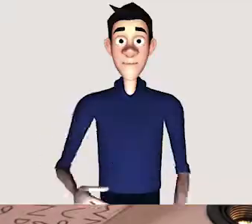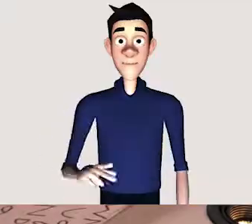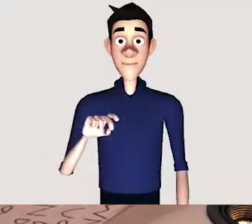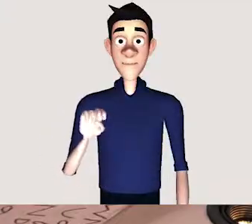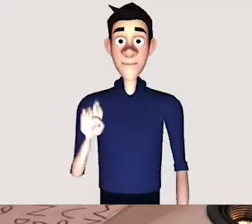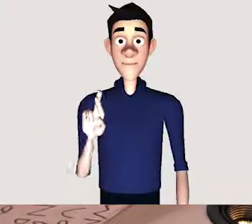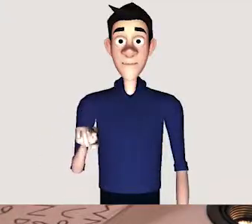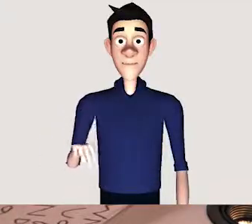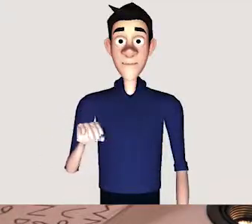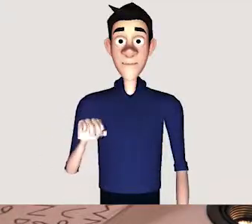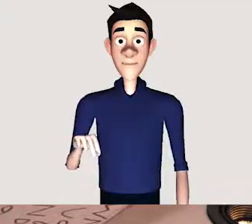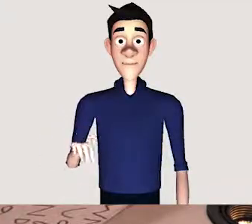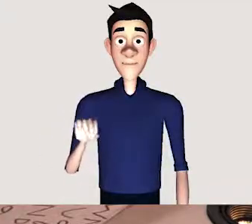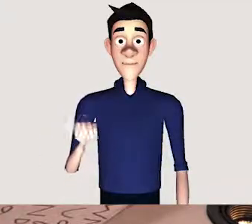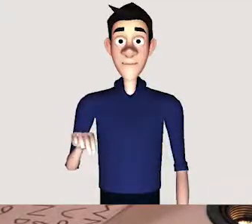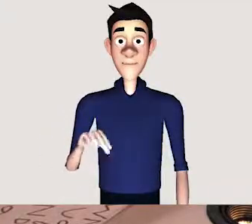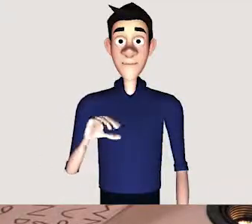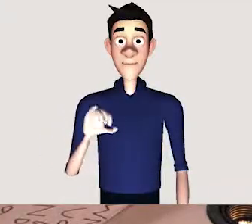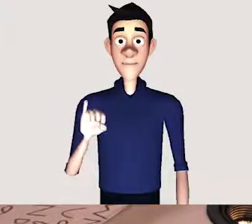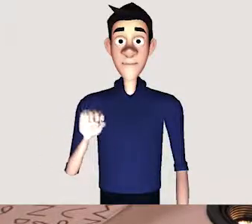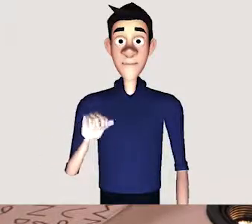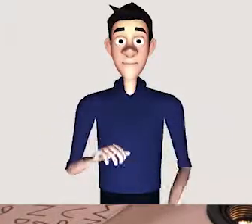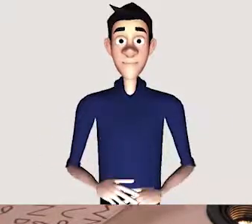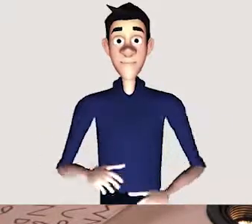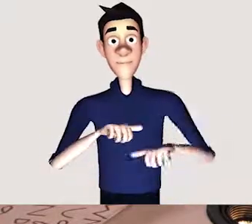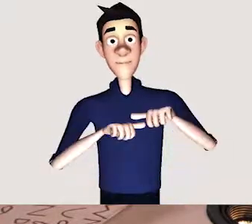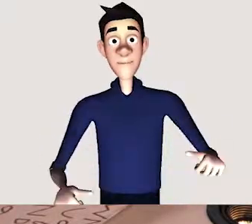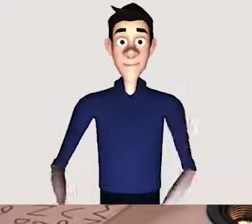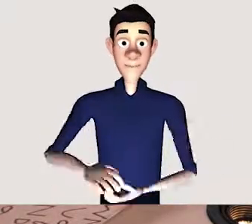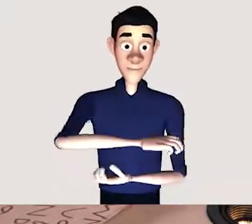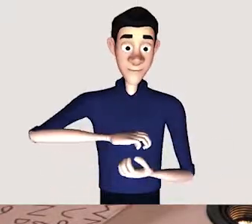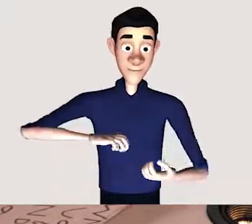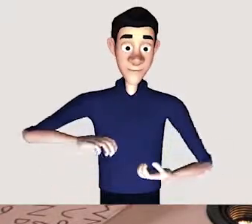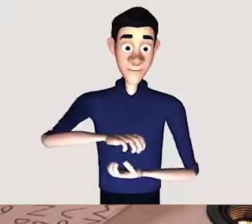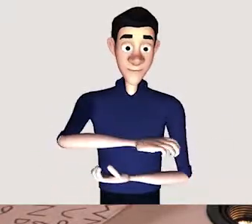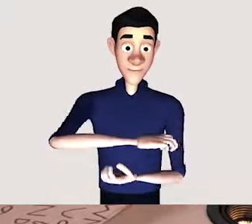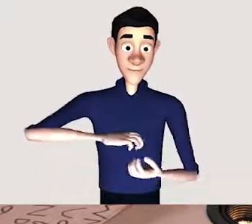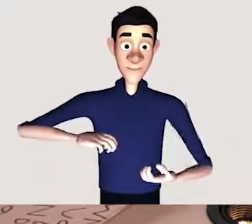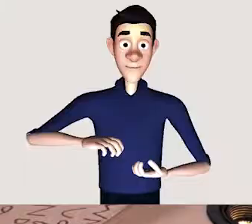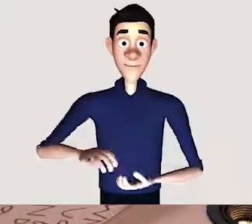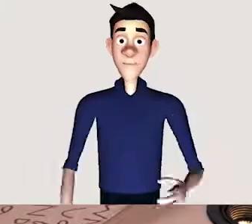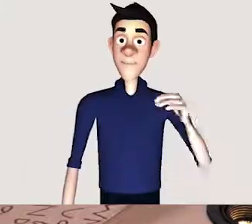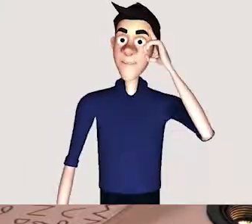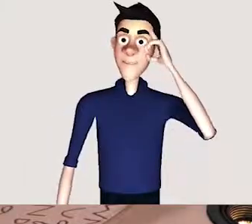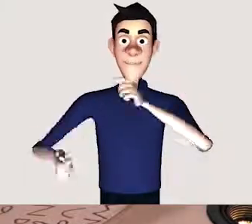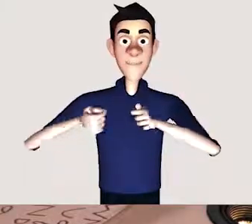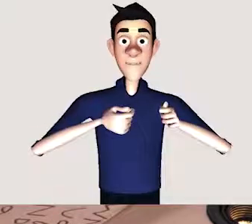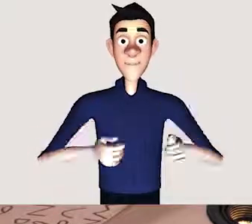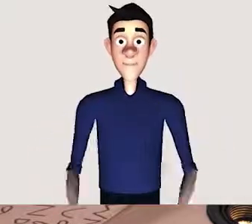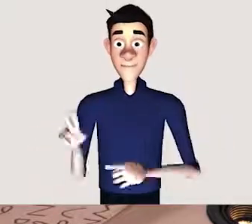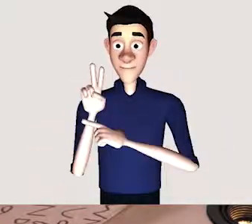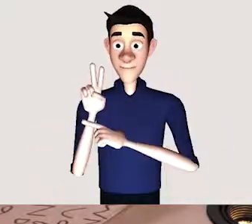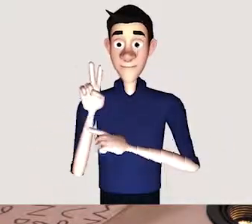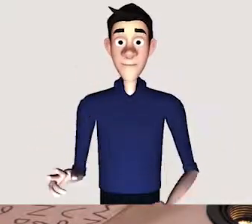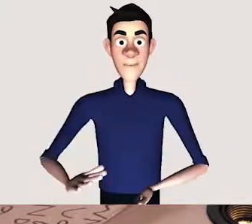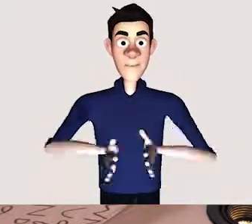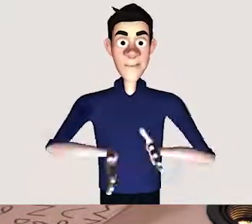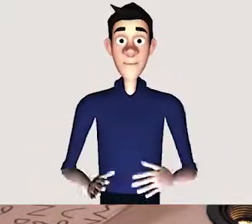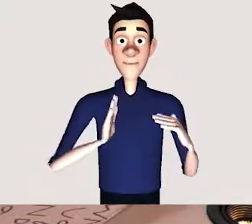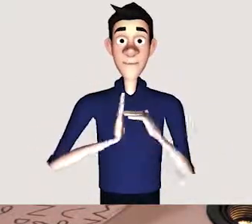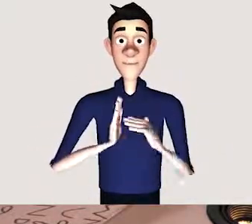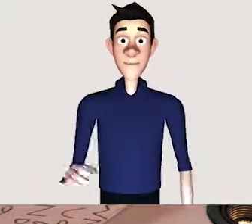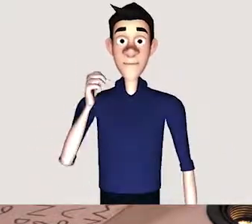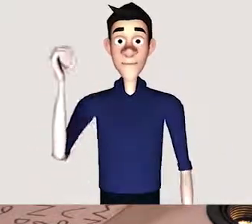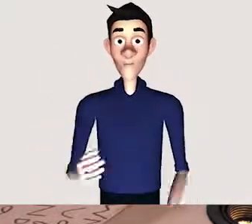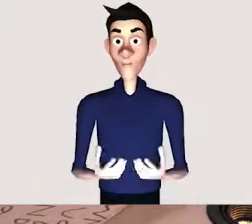revolução e conservação, preservação e destruição. Tudo isso e muito mais